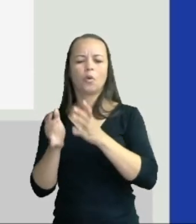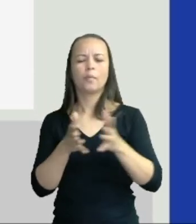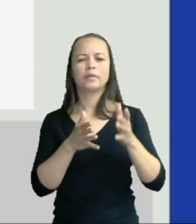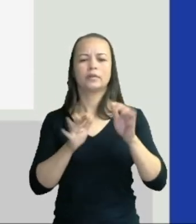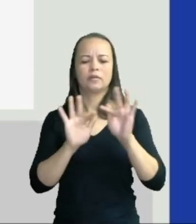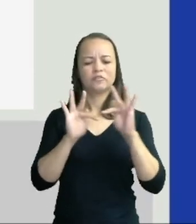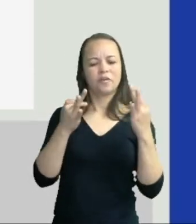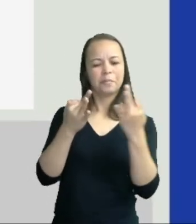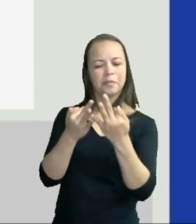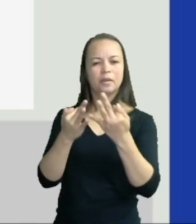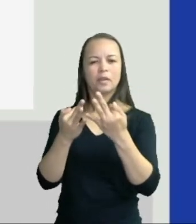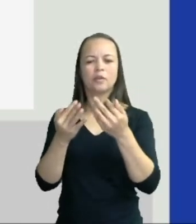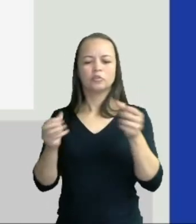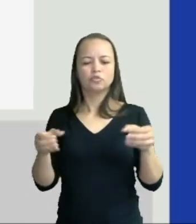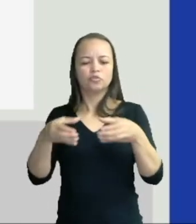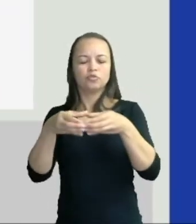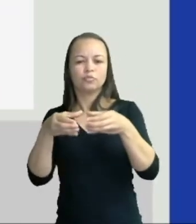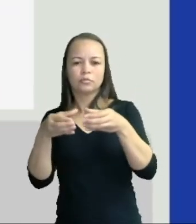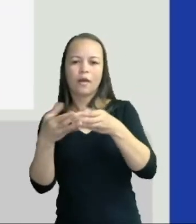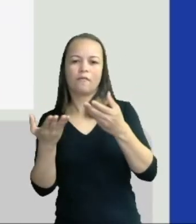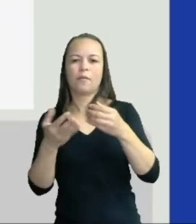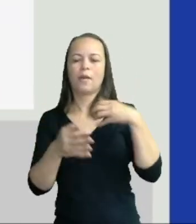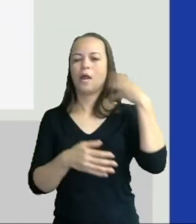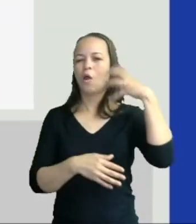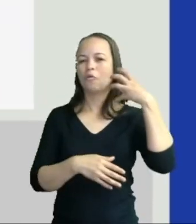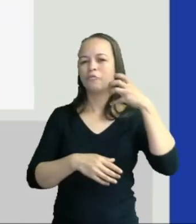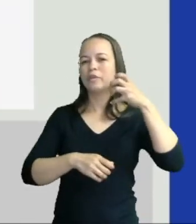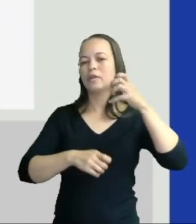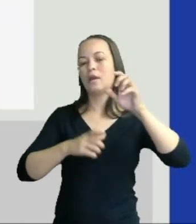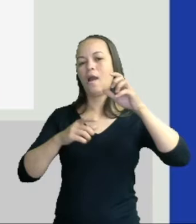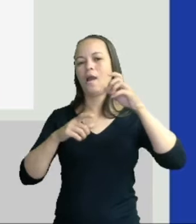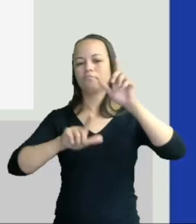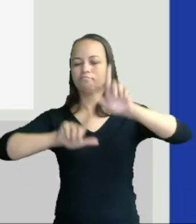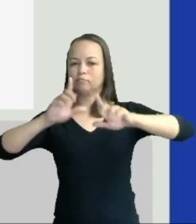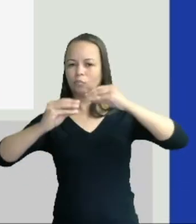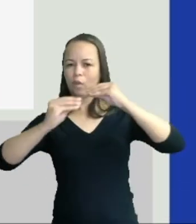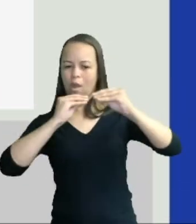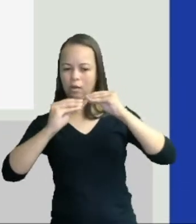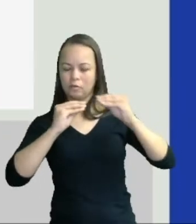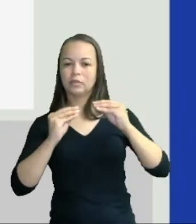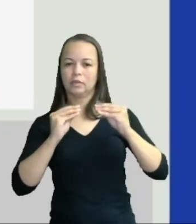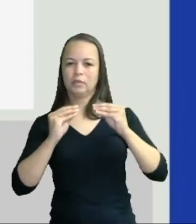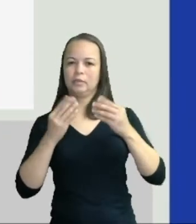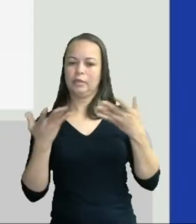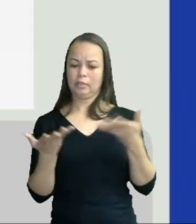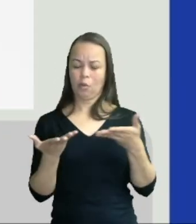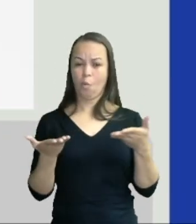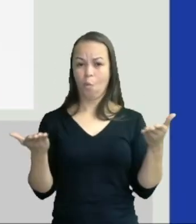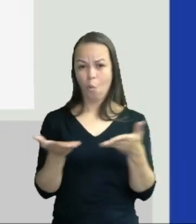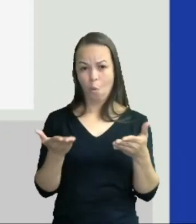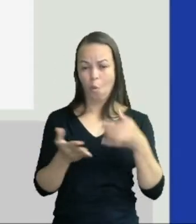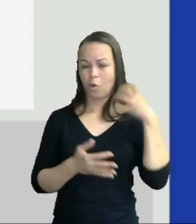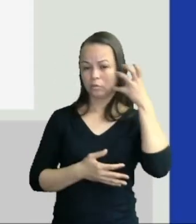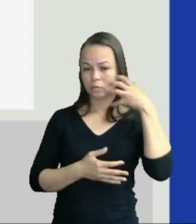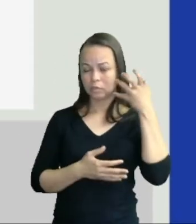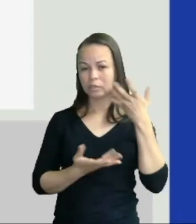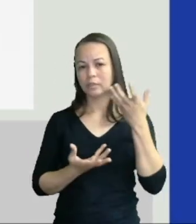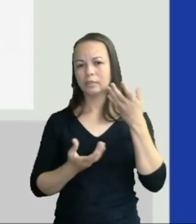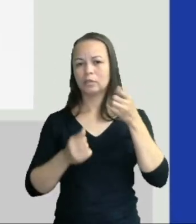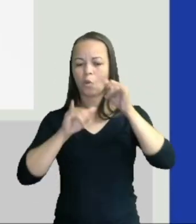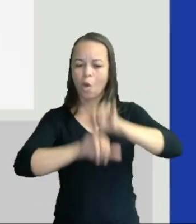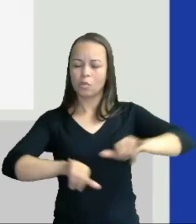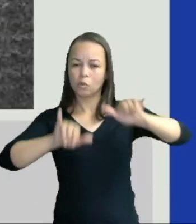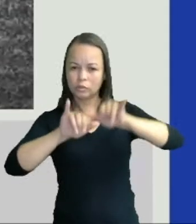jornais impressos não são capazes de fazer. O rádio é outro meio de comunicação de massa tradicional, utilizado